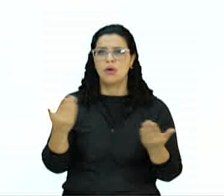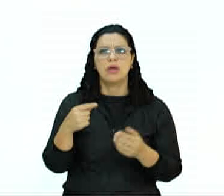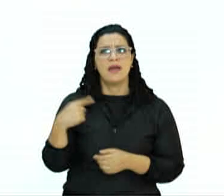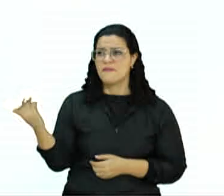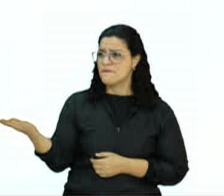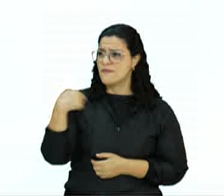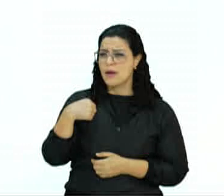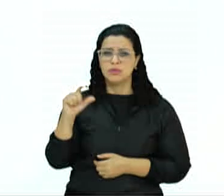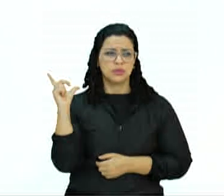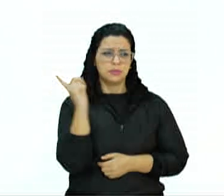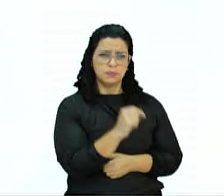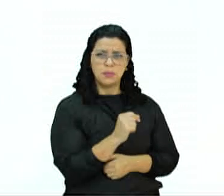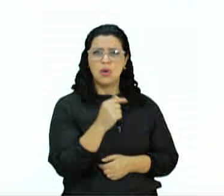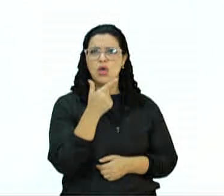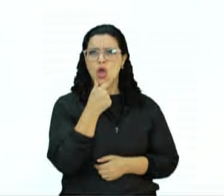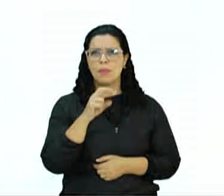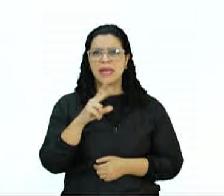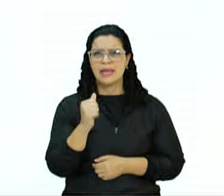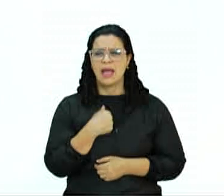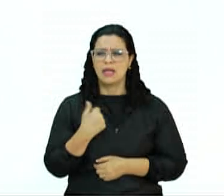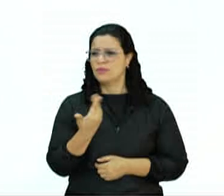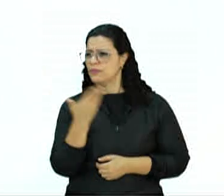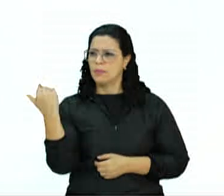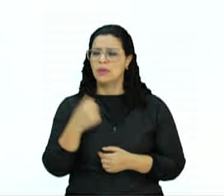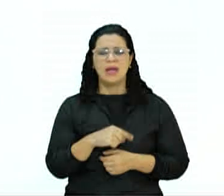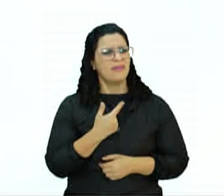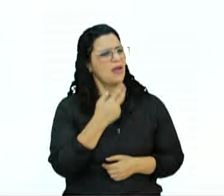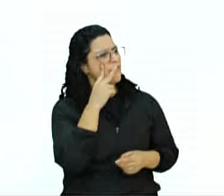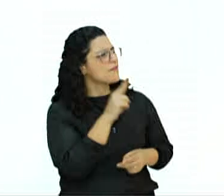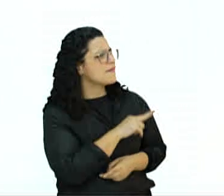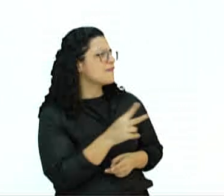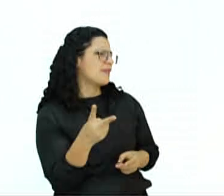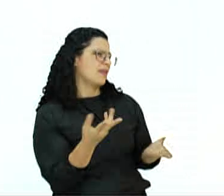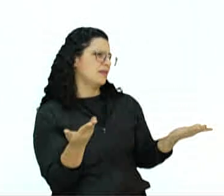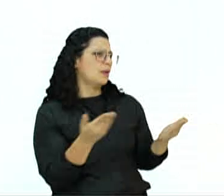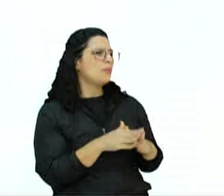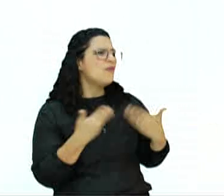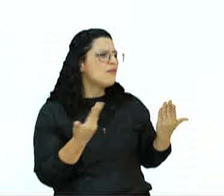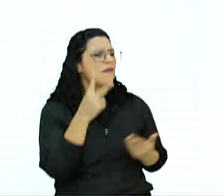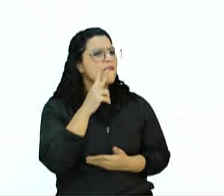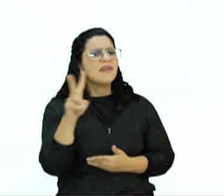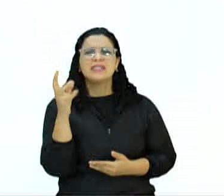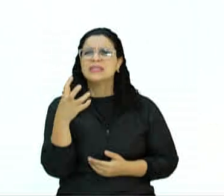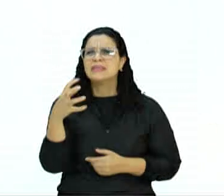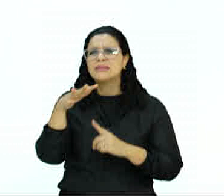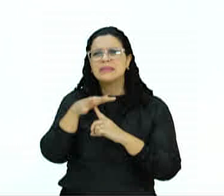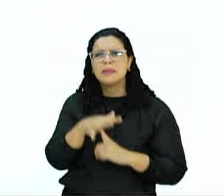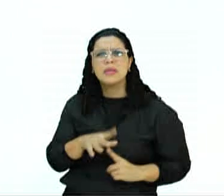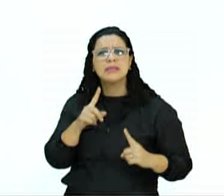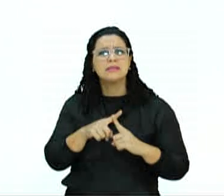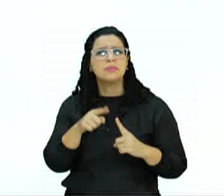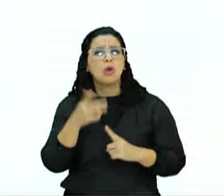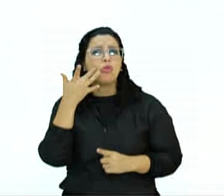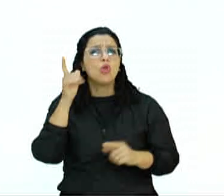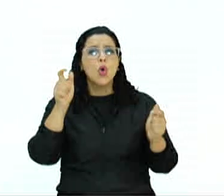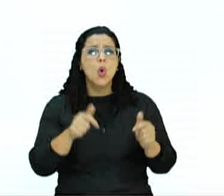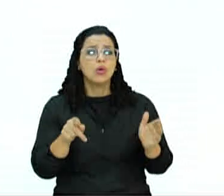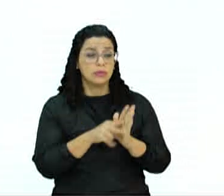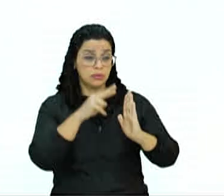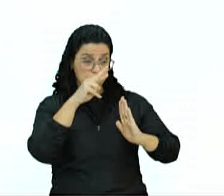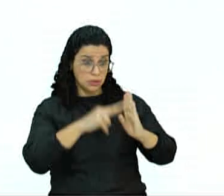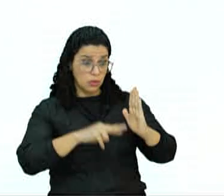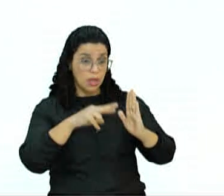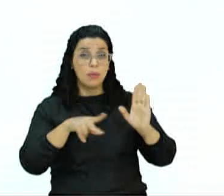embora, Ricardo, chega. Ah, Raquel, olha um pouco para esta tarde. Deprimente por quê? Não sei onde foi que eu li.